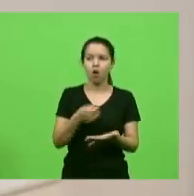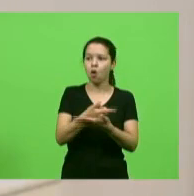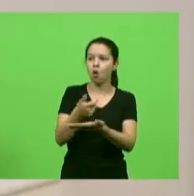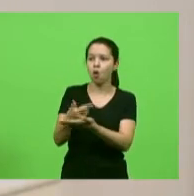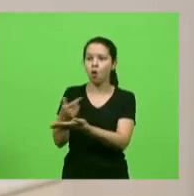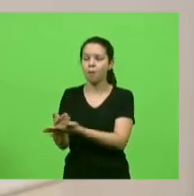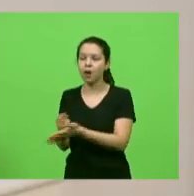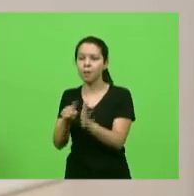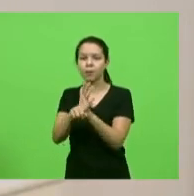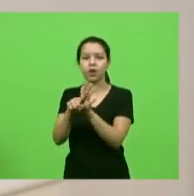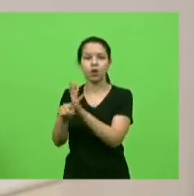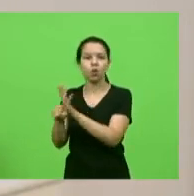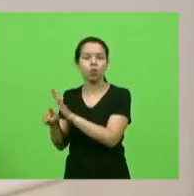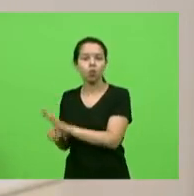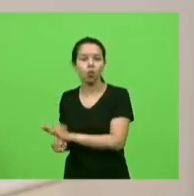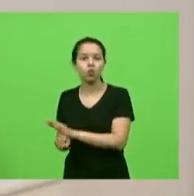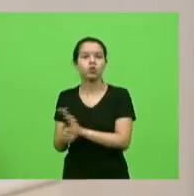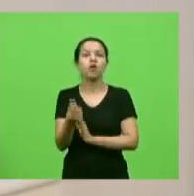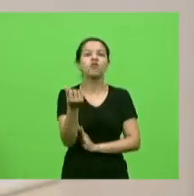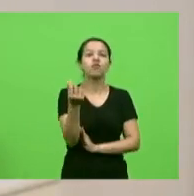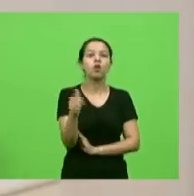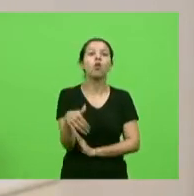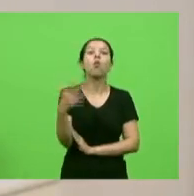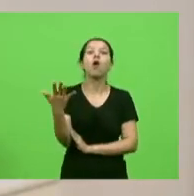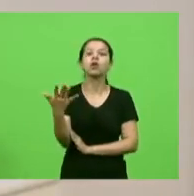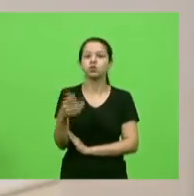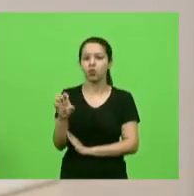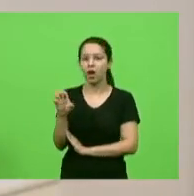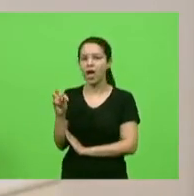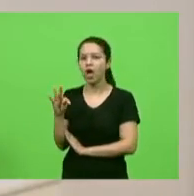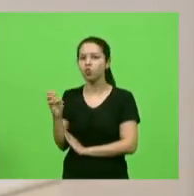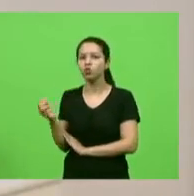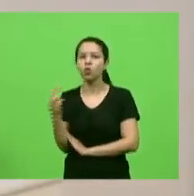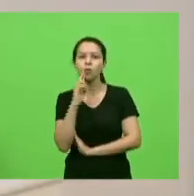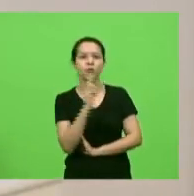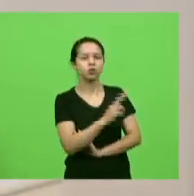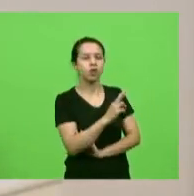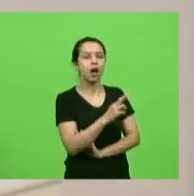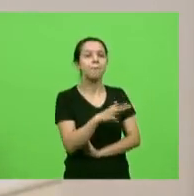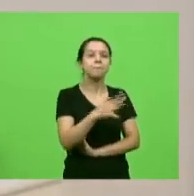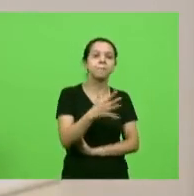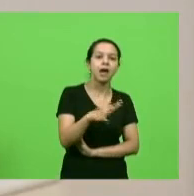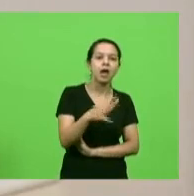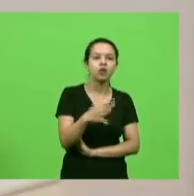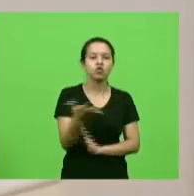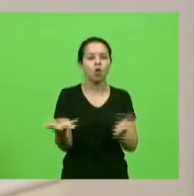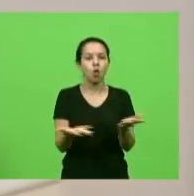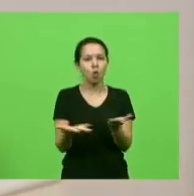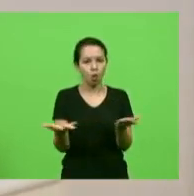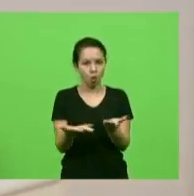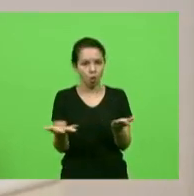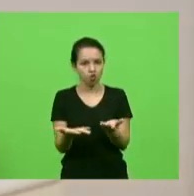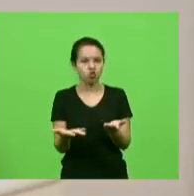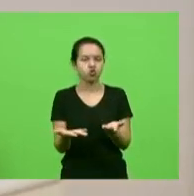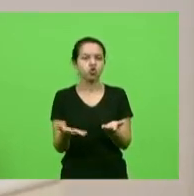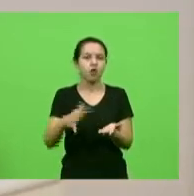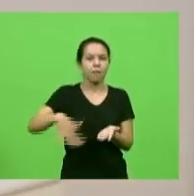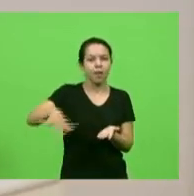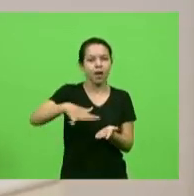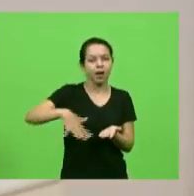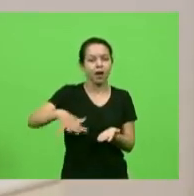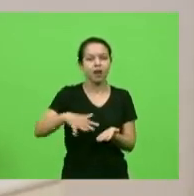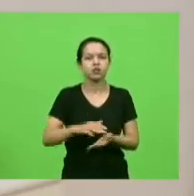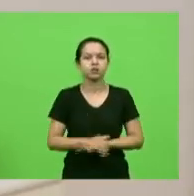Elton, chegou a quanto o respirador? A média hoje de mercado, responde Elton de Souza Zeferino, é